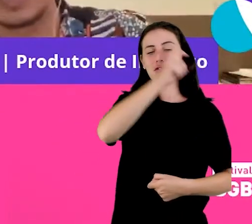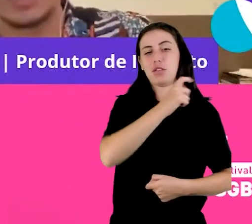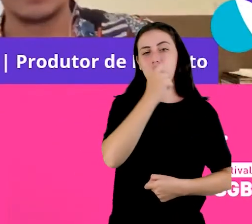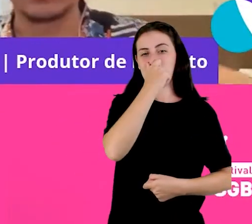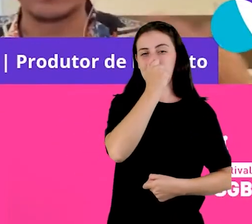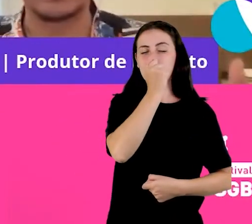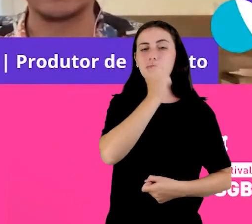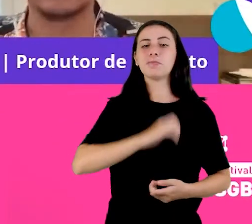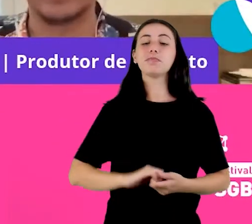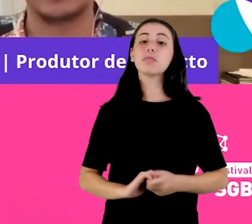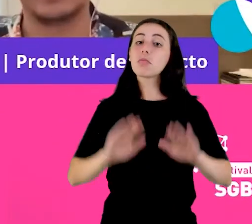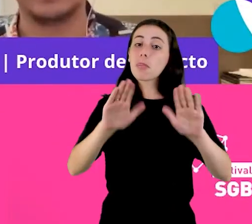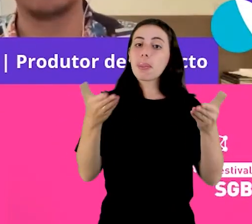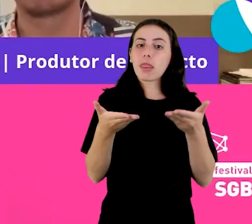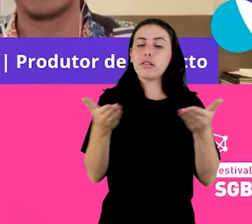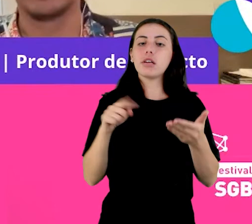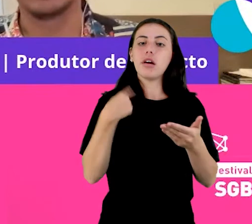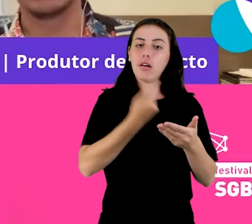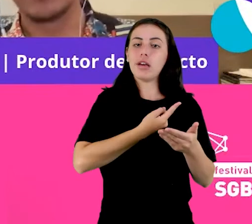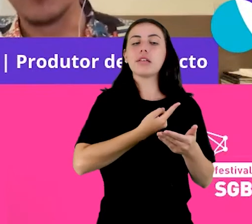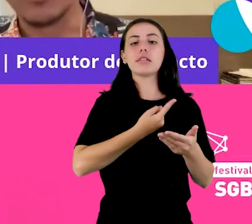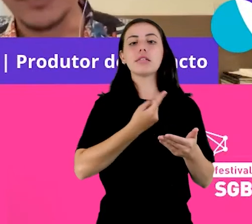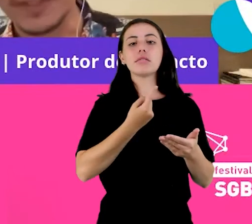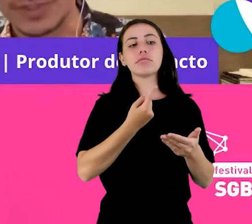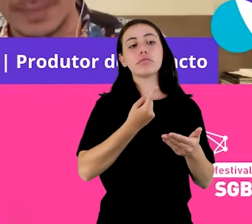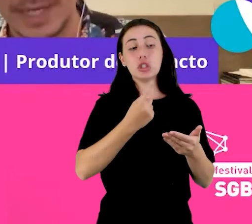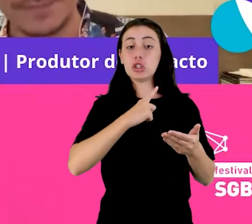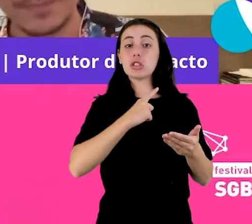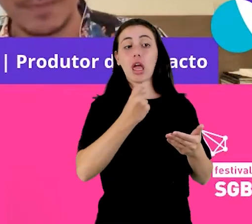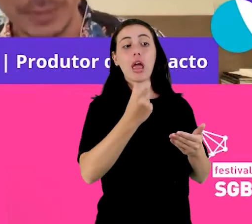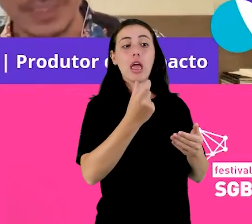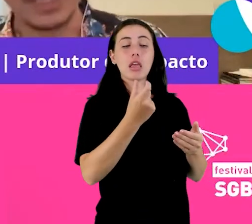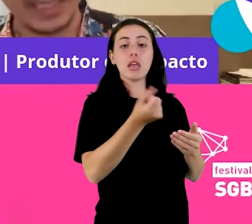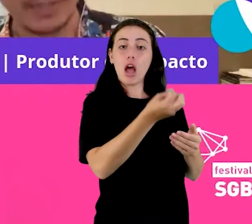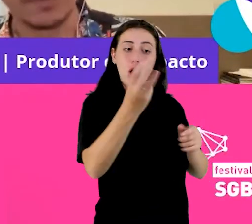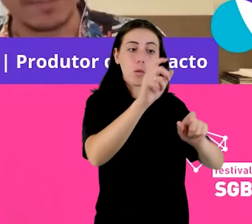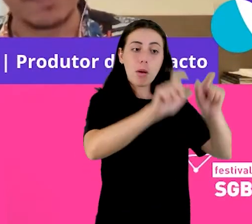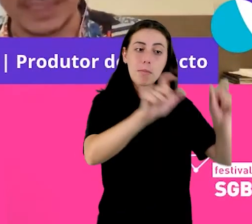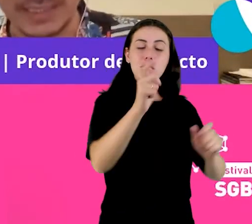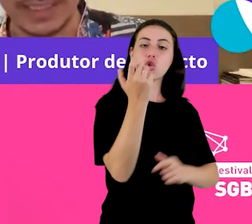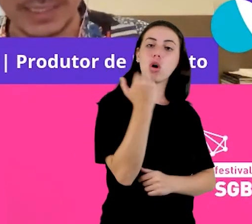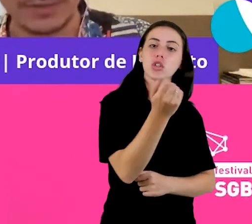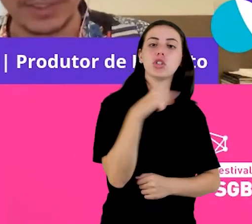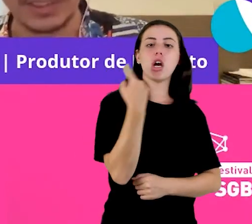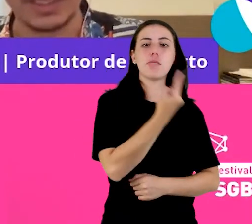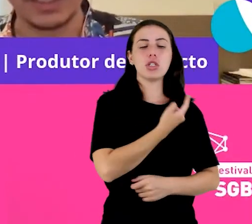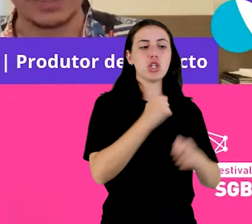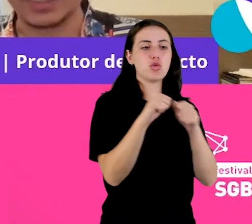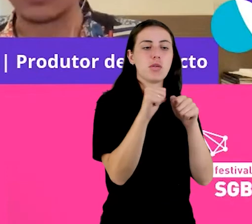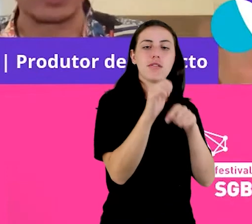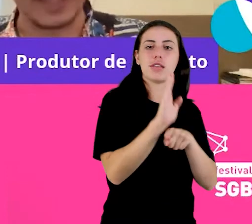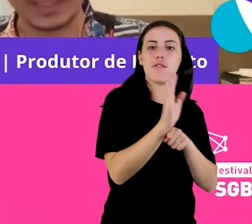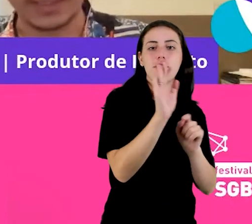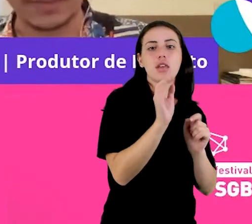tentar voltar. Então, está sendo um momento muito difícil de trabalhar. Mesmo assim, a gente está tendo bastante adesão